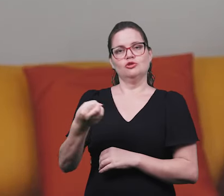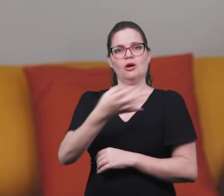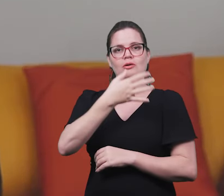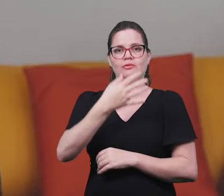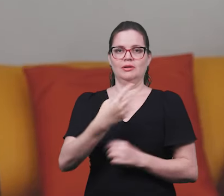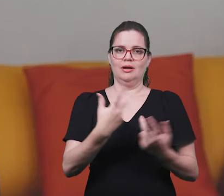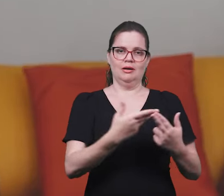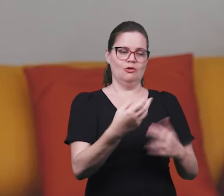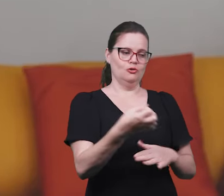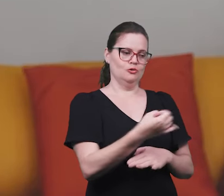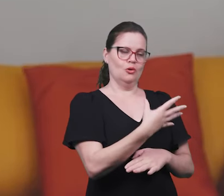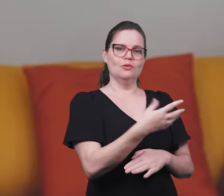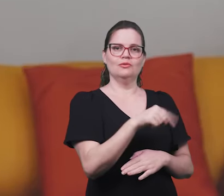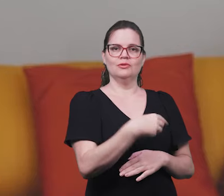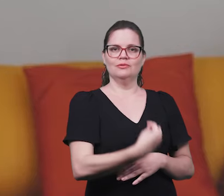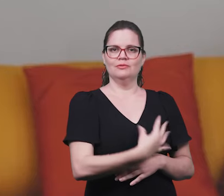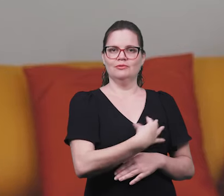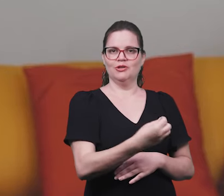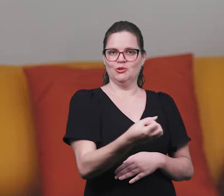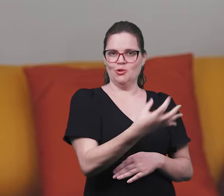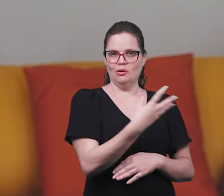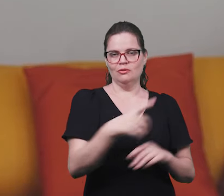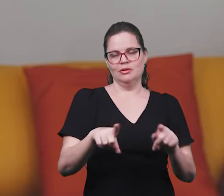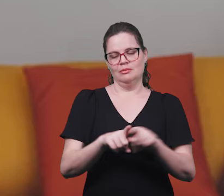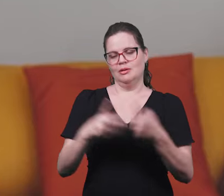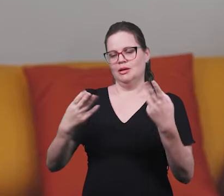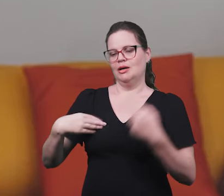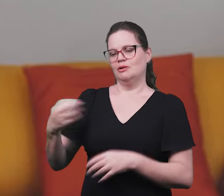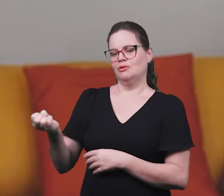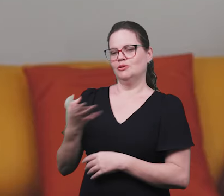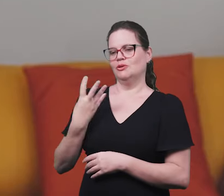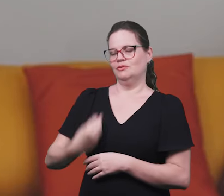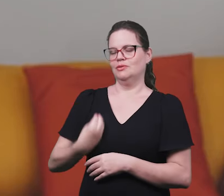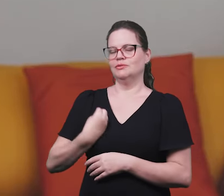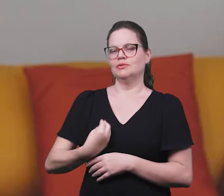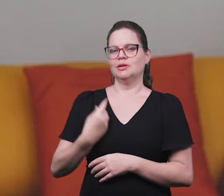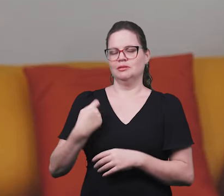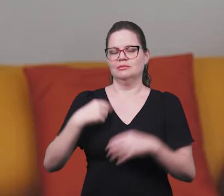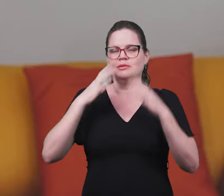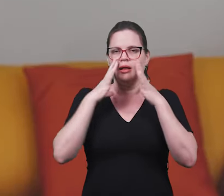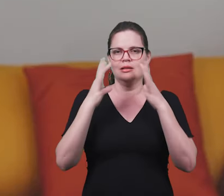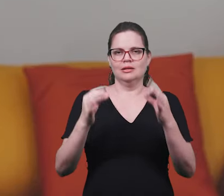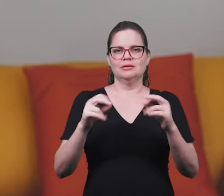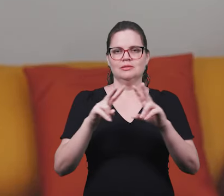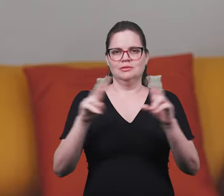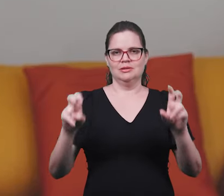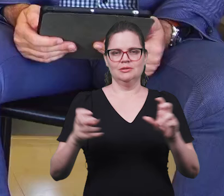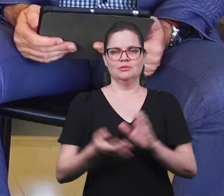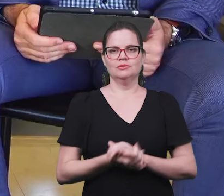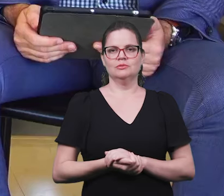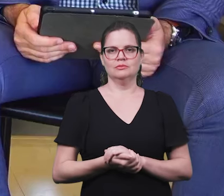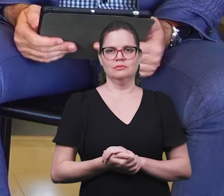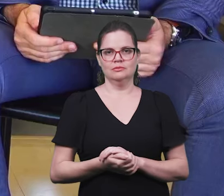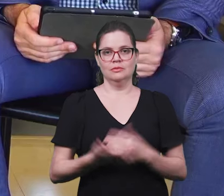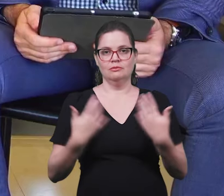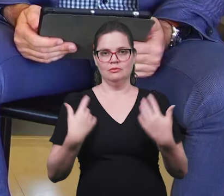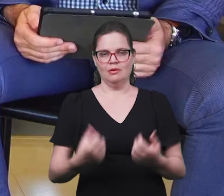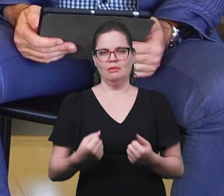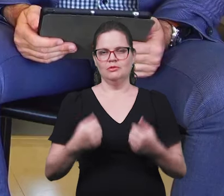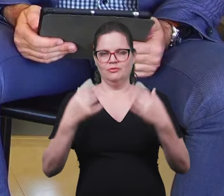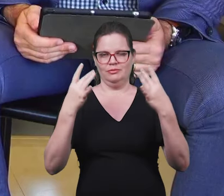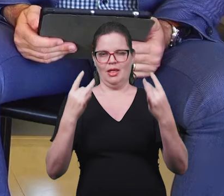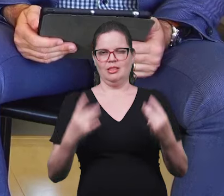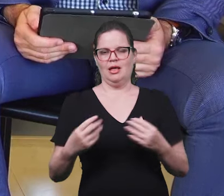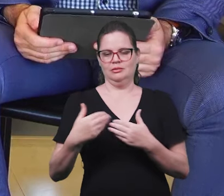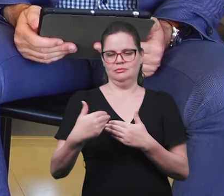nascimento, para ser nova criatura junto dele. Isso também me chama muito a atenção aqui nesse episódio. E nós vamos ver com